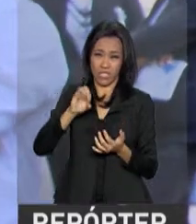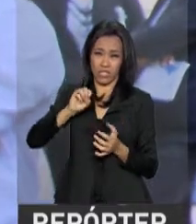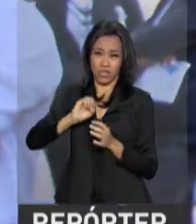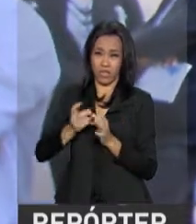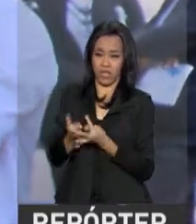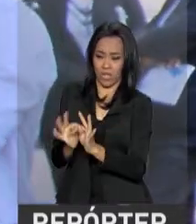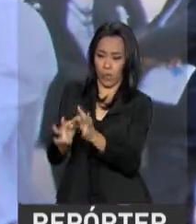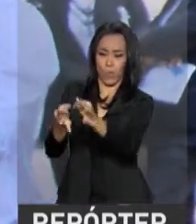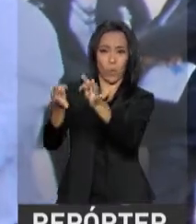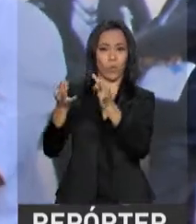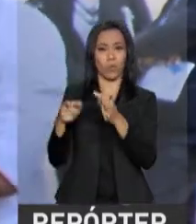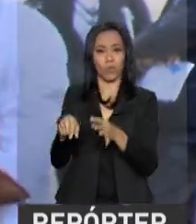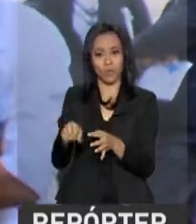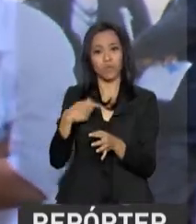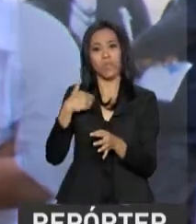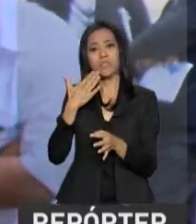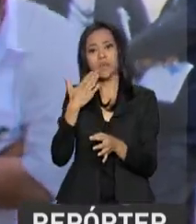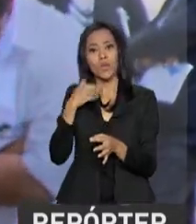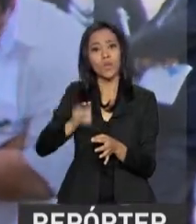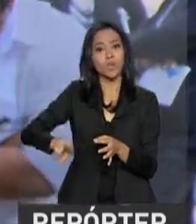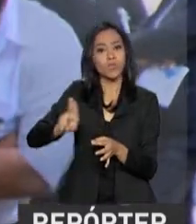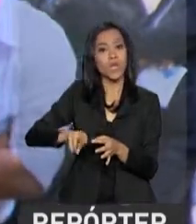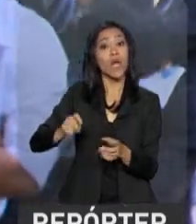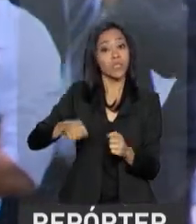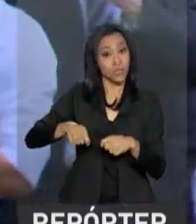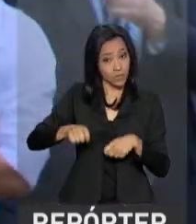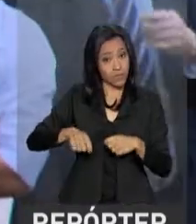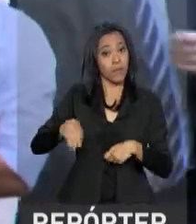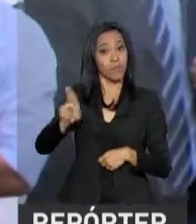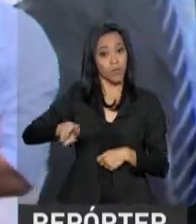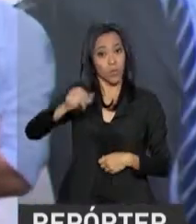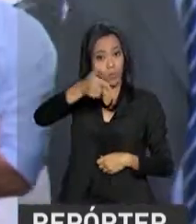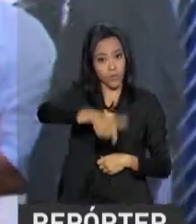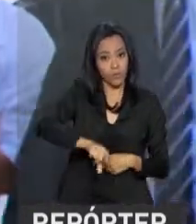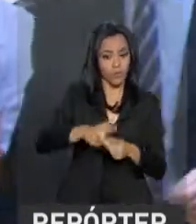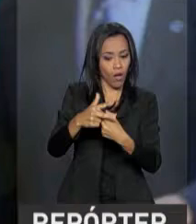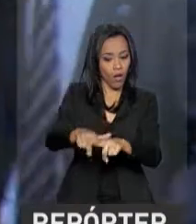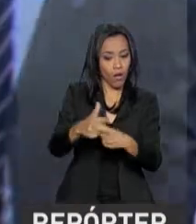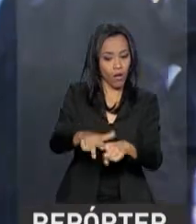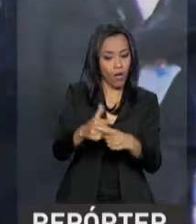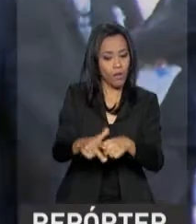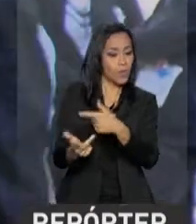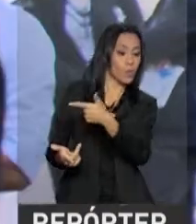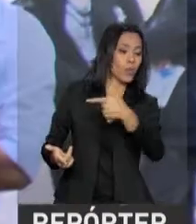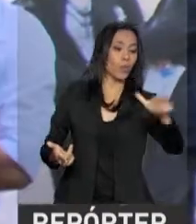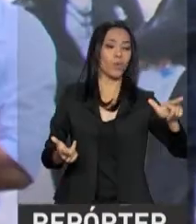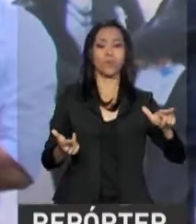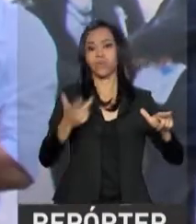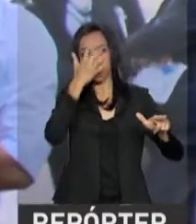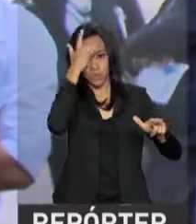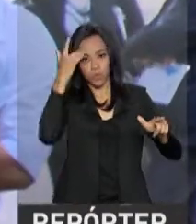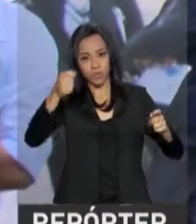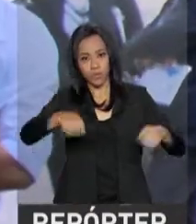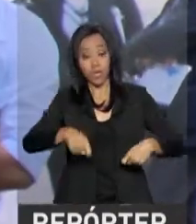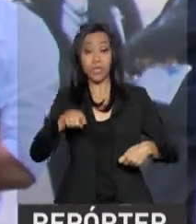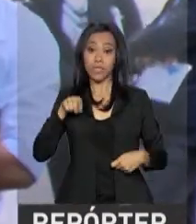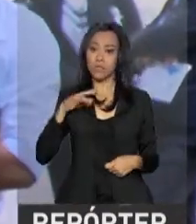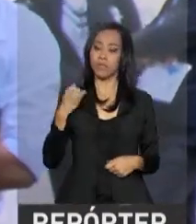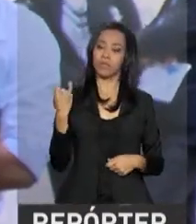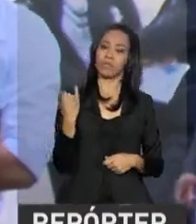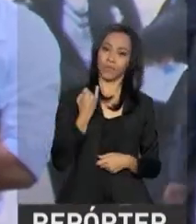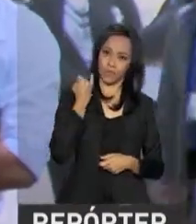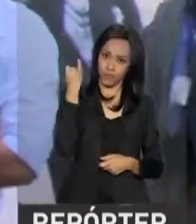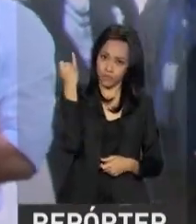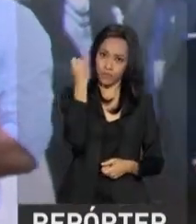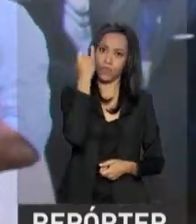de de equipamentos que ainda pode ser reutilizado é por um outro público é isso é muito importante se